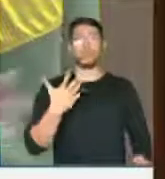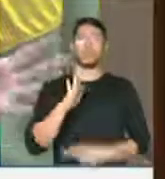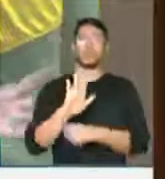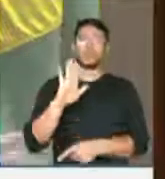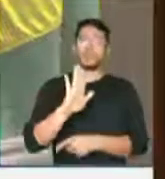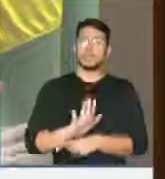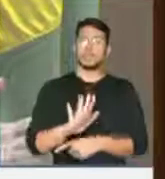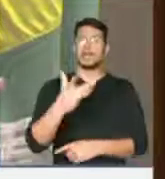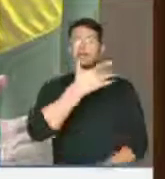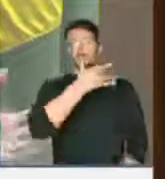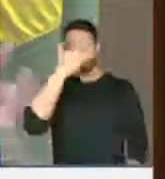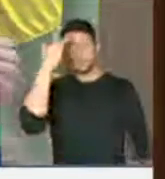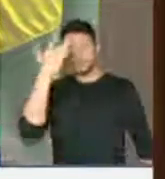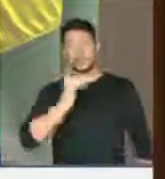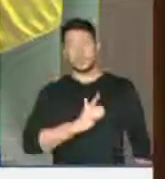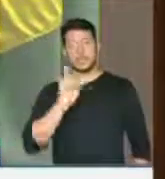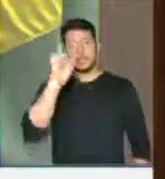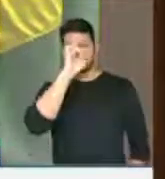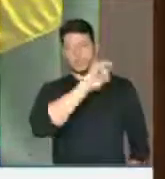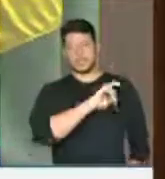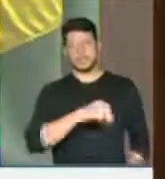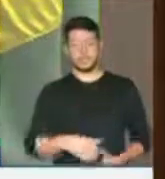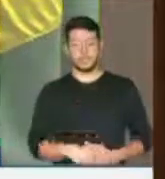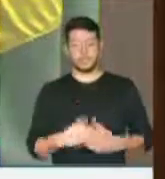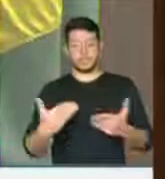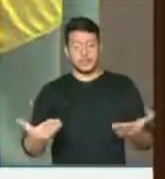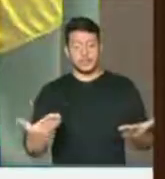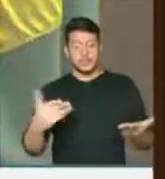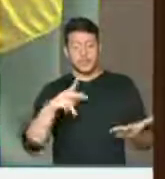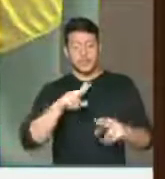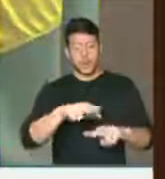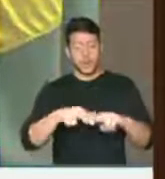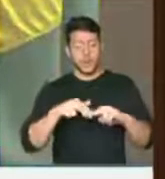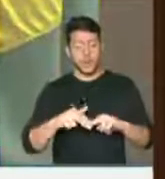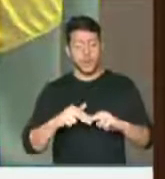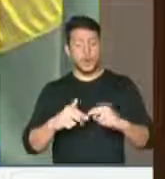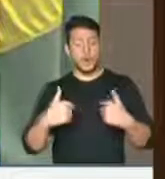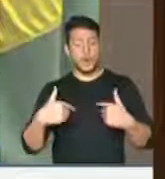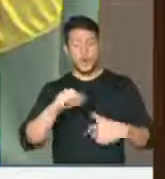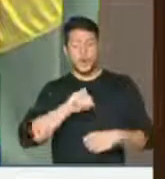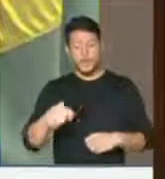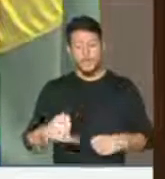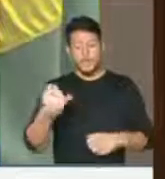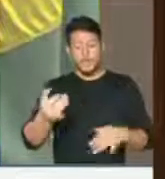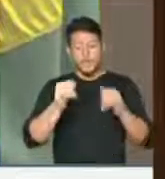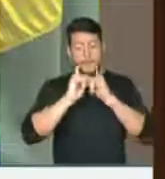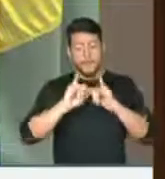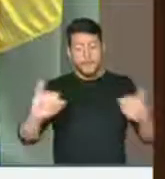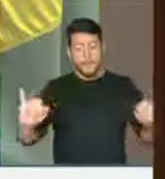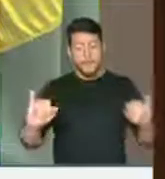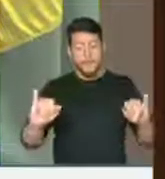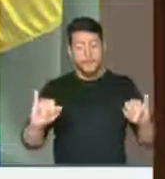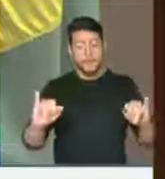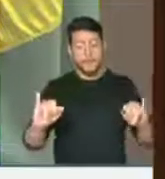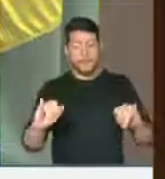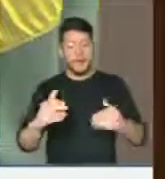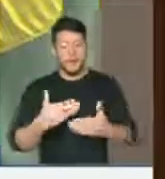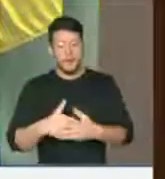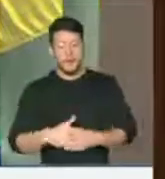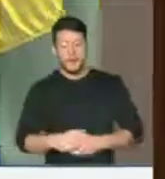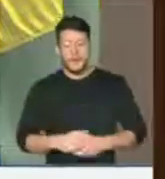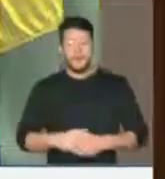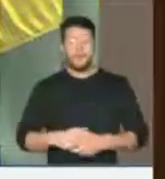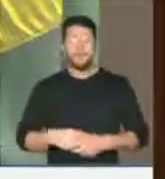intempéries, aqueles que efetivamente precisam. E diante disto, eu queria relatar aqui, colegas, de que nós tivemos